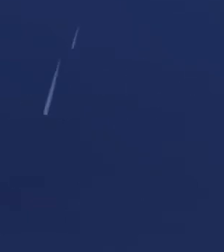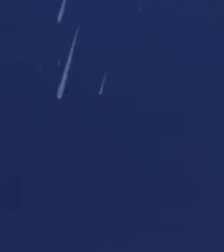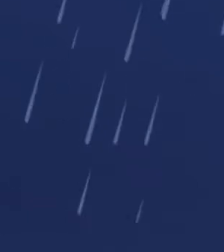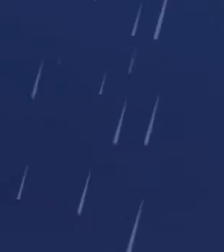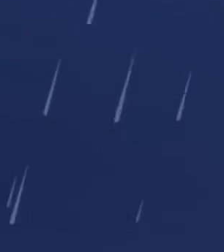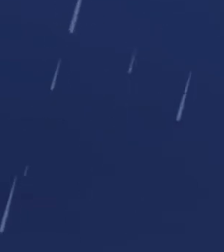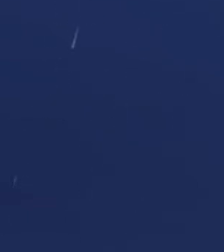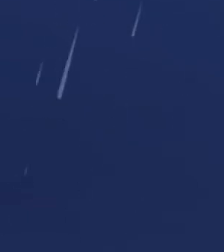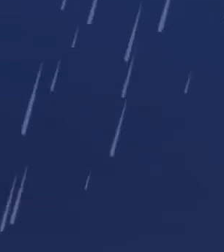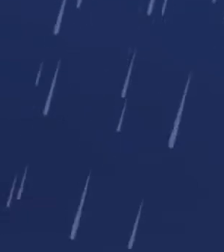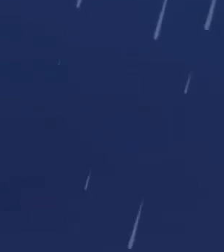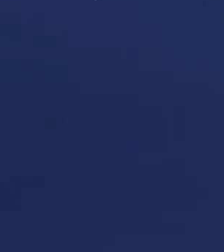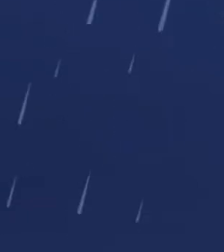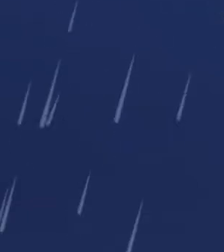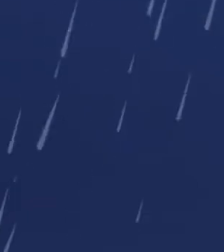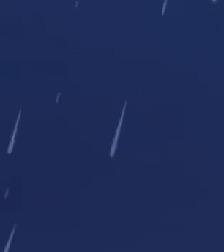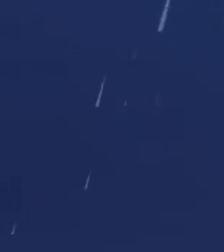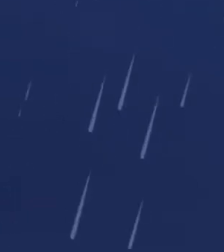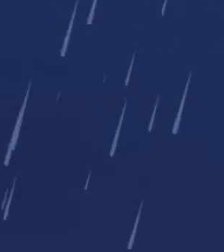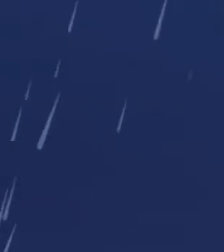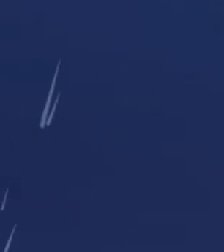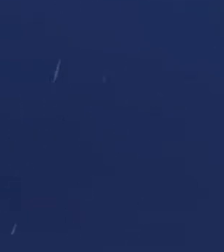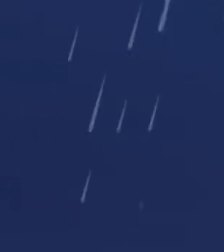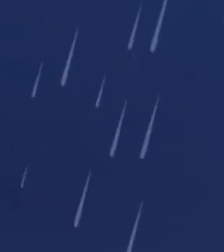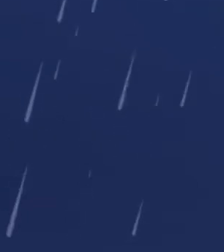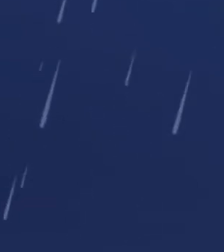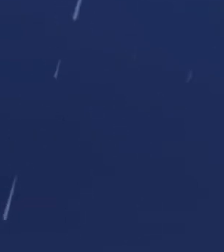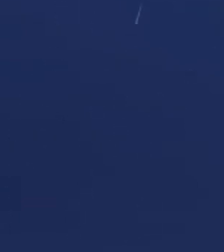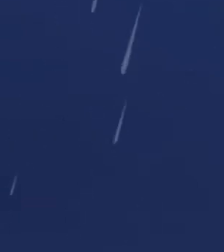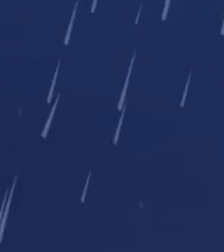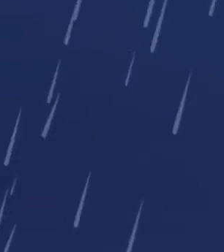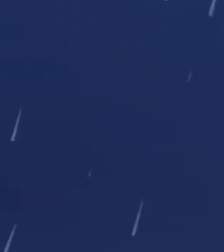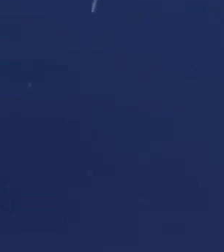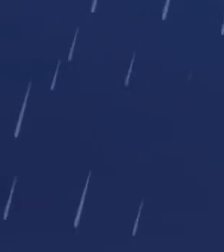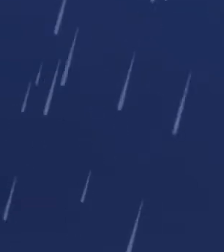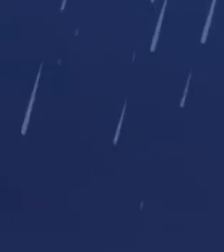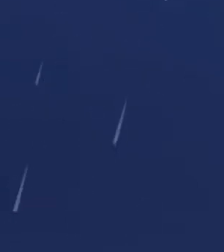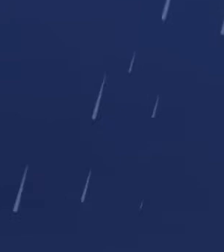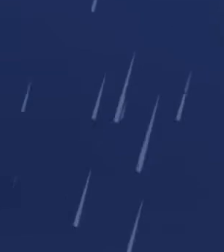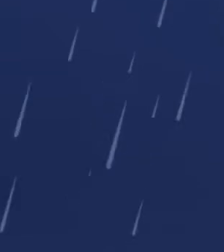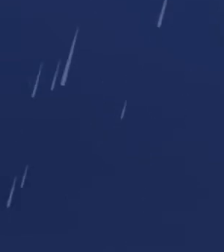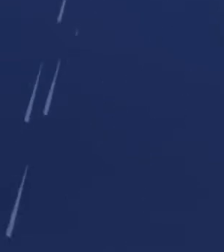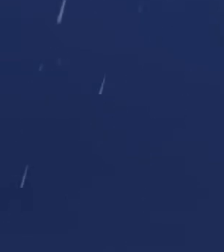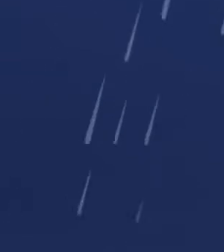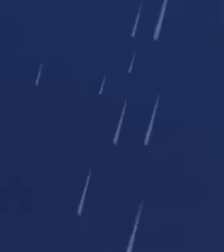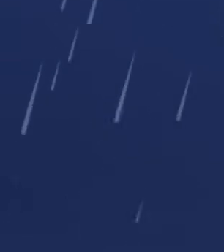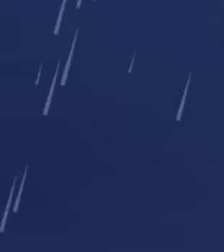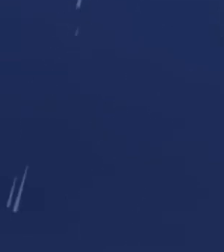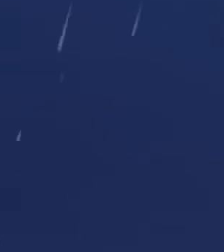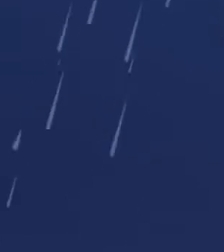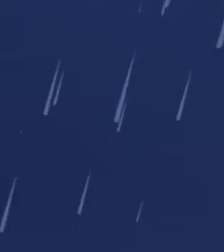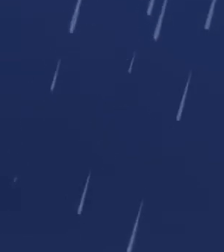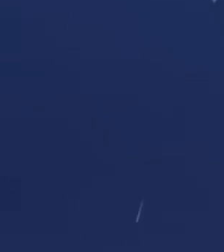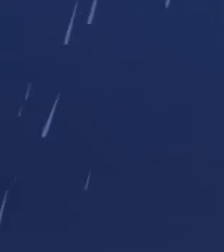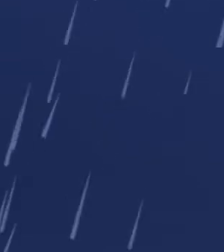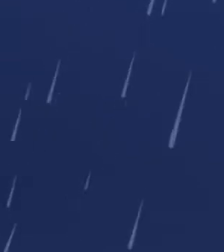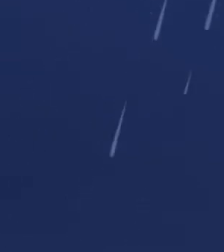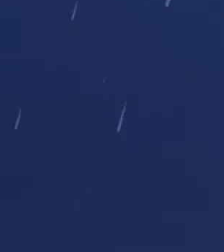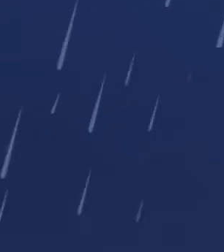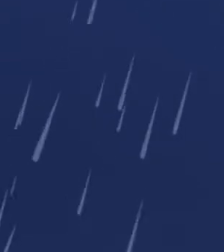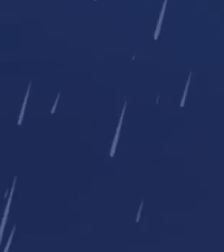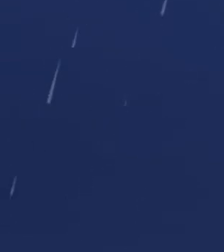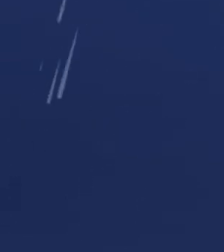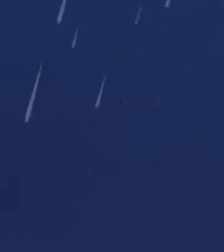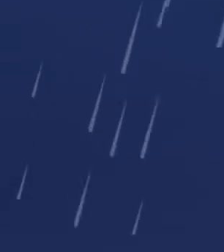80% de chance de chover. As temperaturas variam entre 20 e 28 graus. E a previsão para Monte Carmelo é de chuva